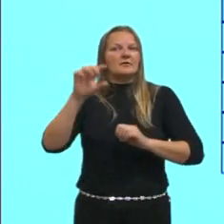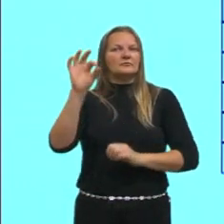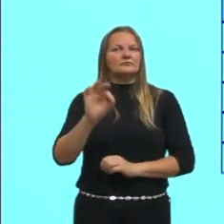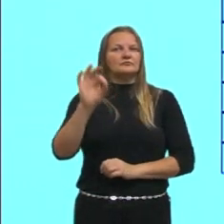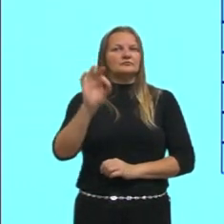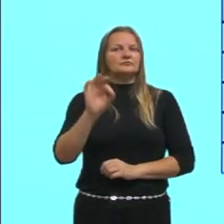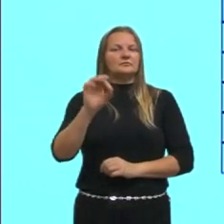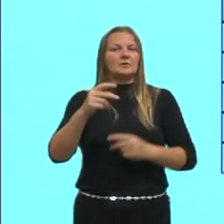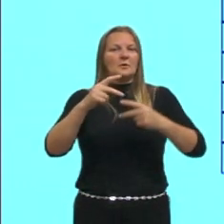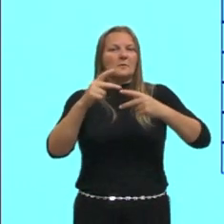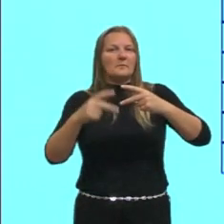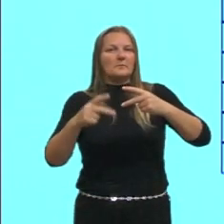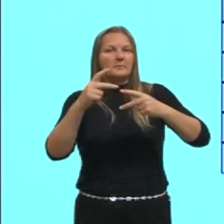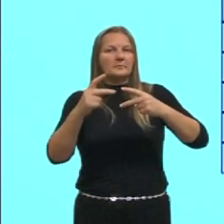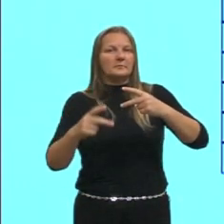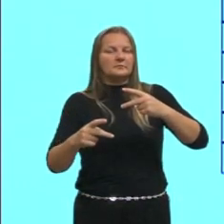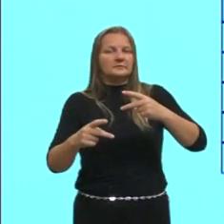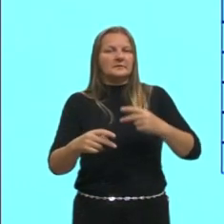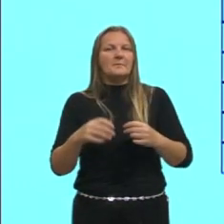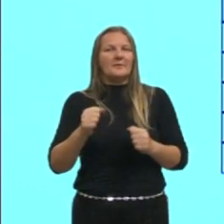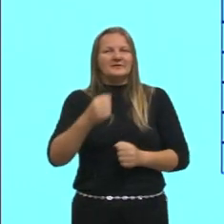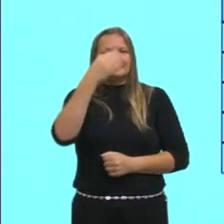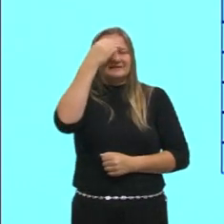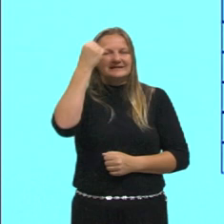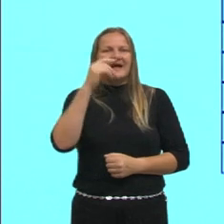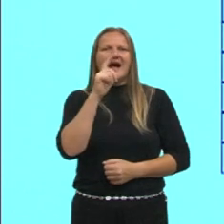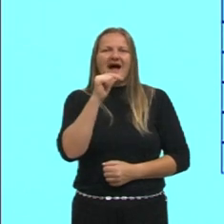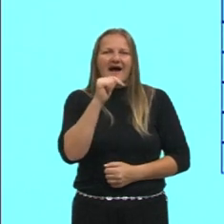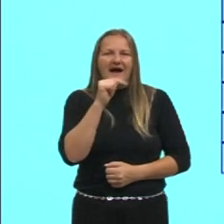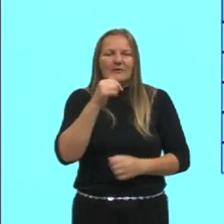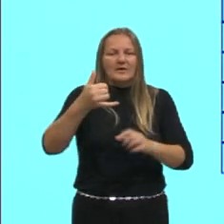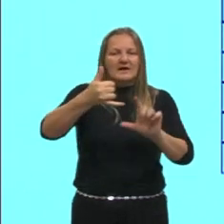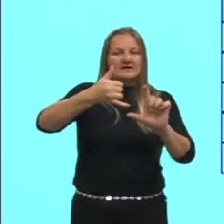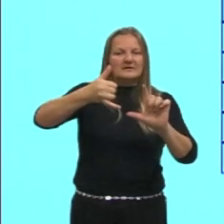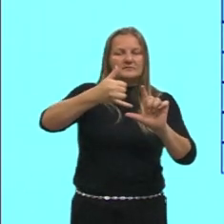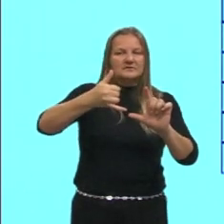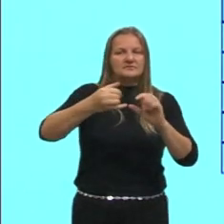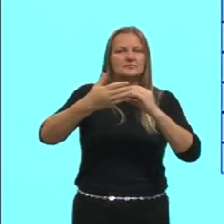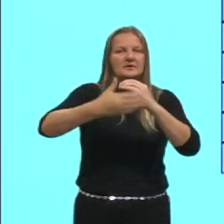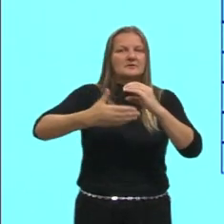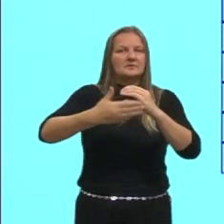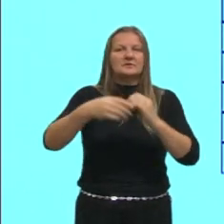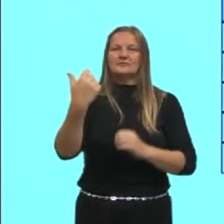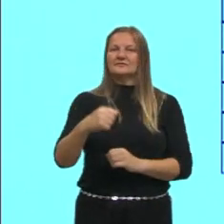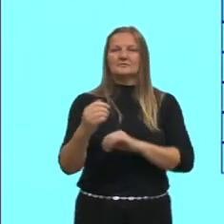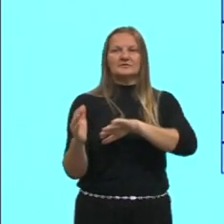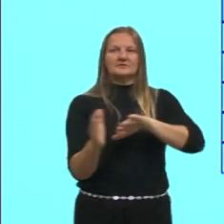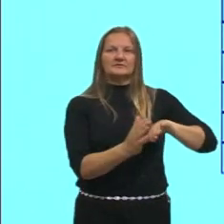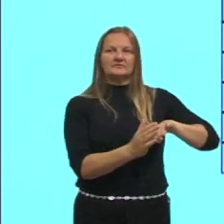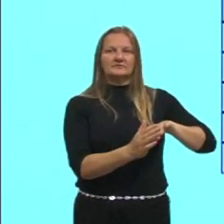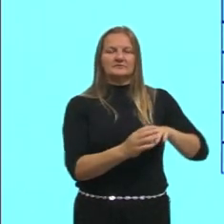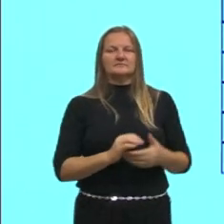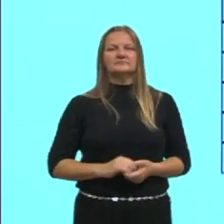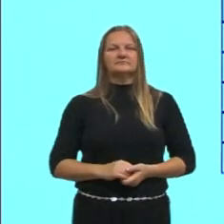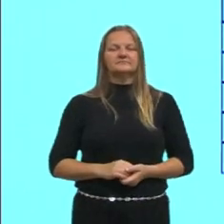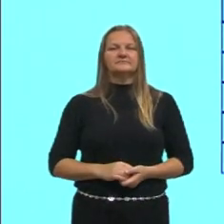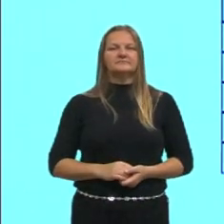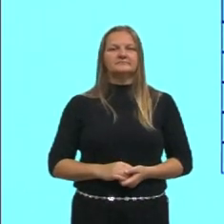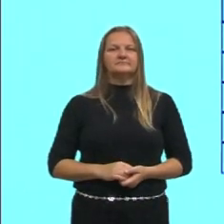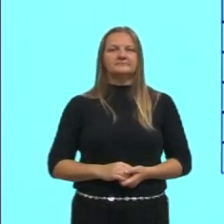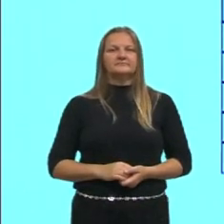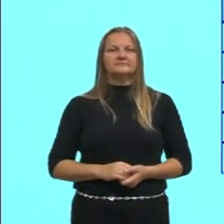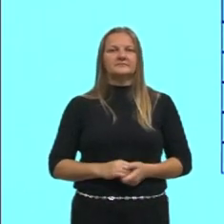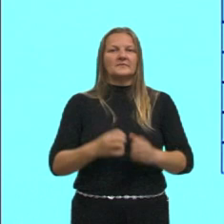proteína eu posso esquecer a água os lipídios os carboidratos porque ela não vai agir nesses outros compostos esses outros